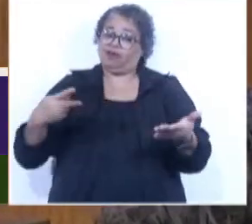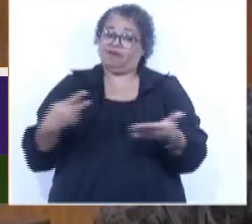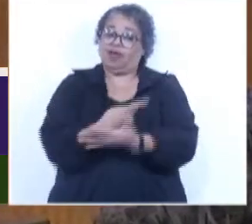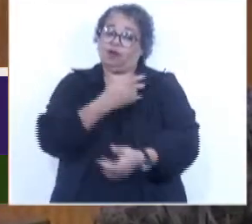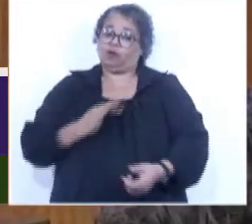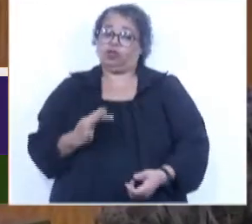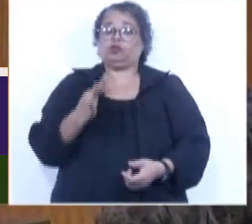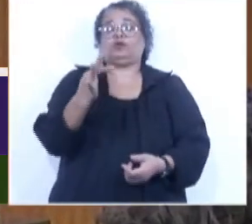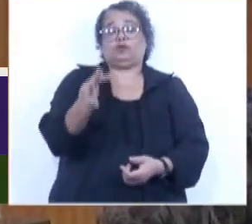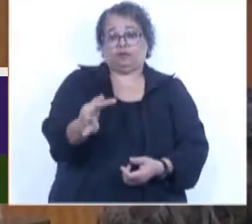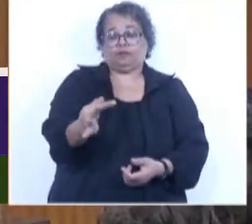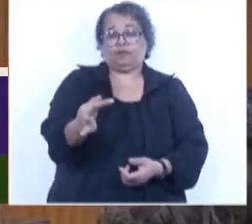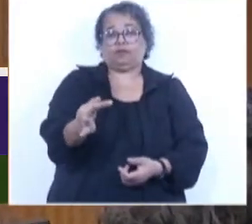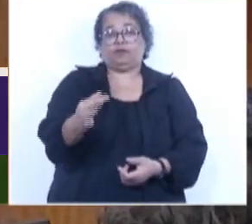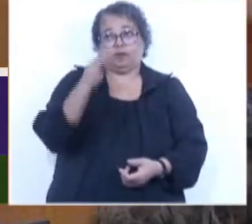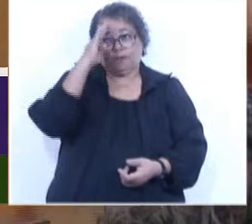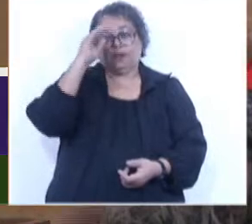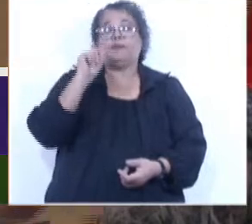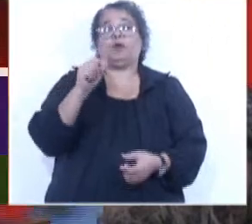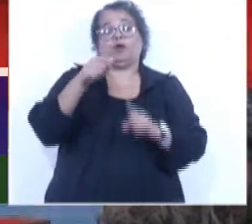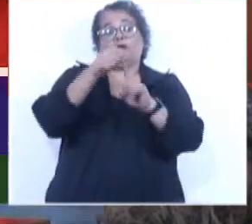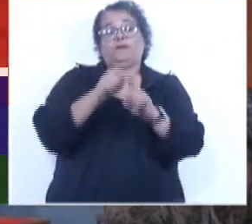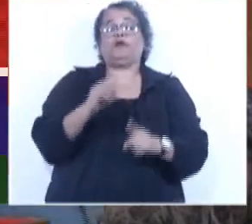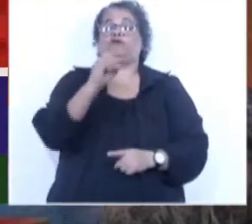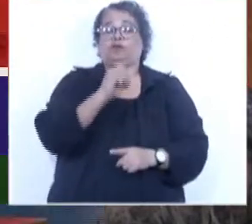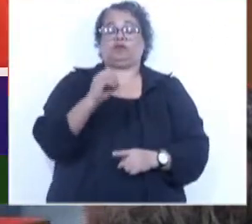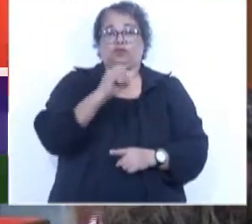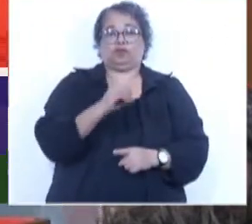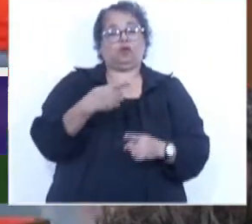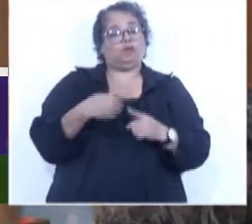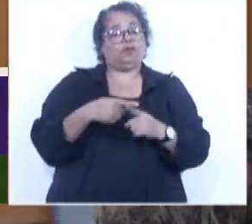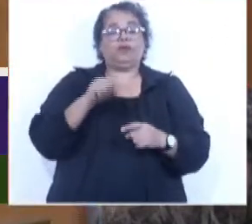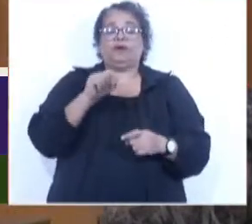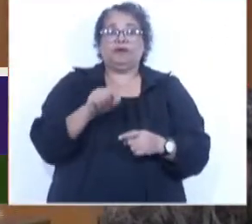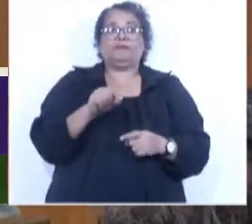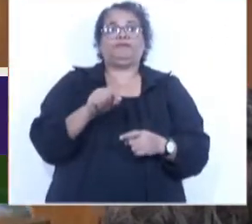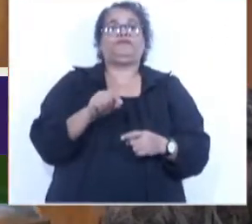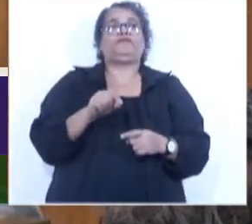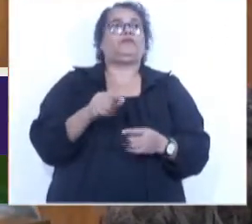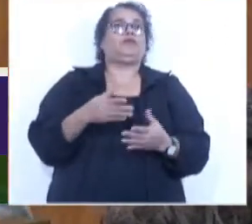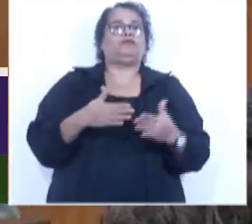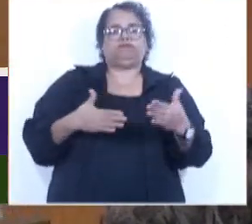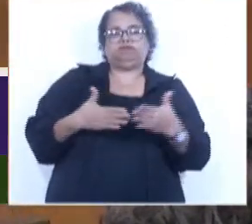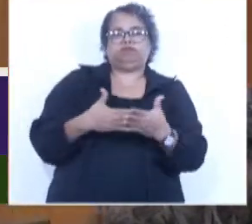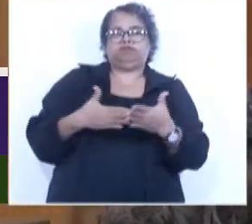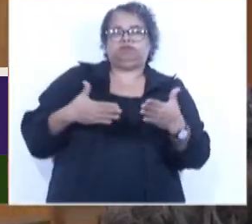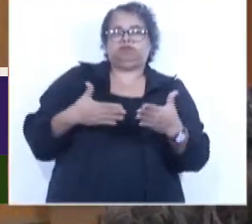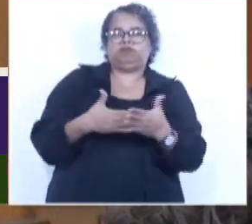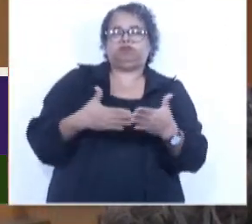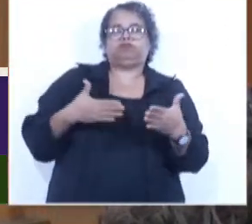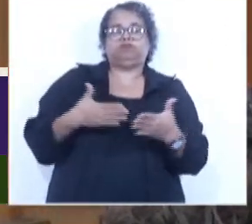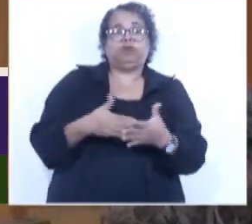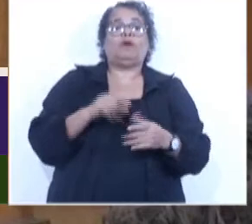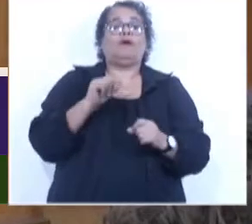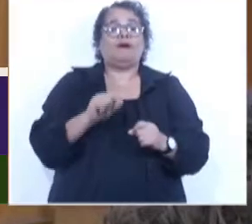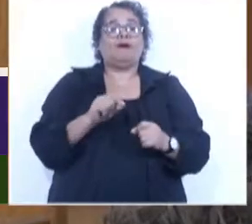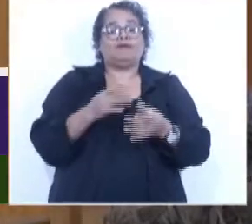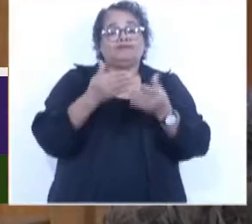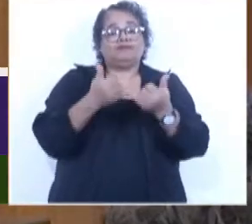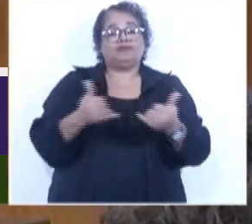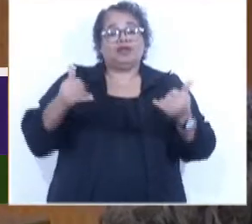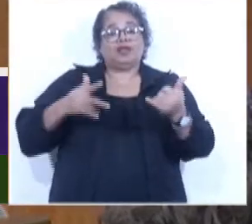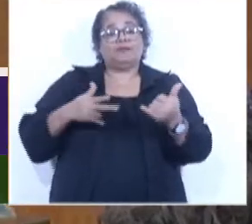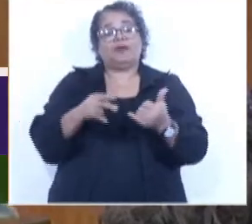especialmente no mês de outubro Porque isso tem sido uma das Barreiras levantadas inclusive no lançamento do